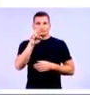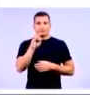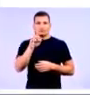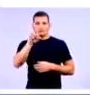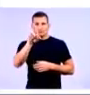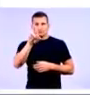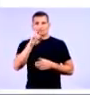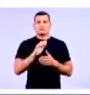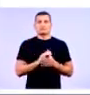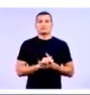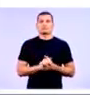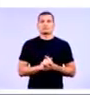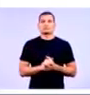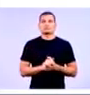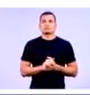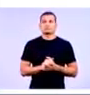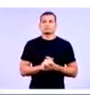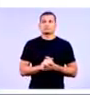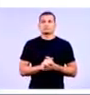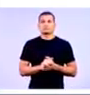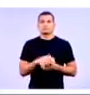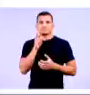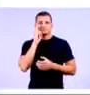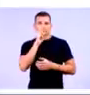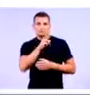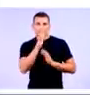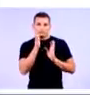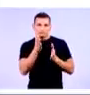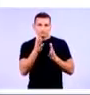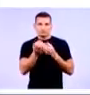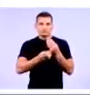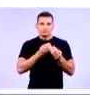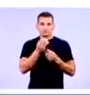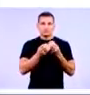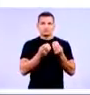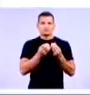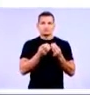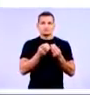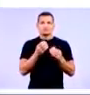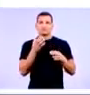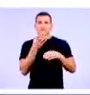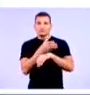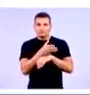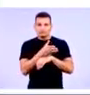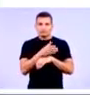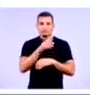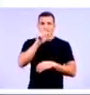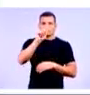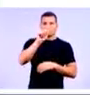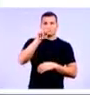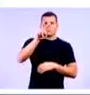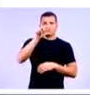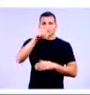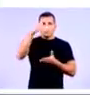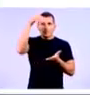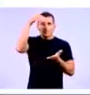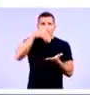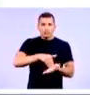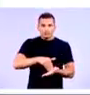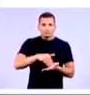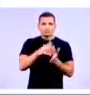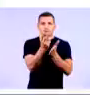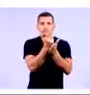www.ifro.edu.br. E aí, vocês já viram, né, que para acessar o ambiente virtual de aprendizagem, deve ir no último banner